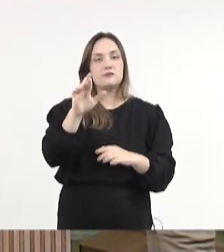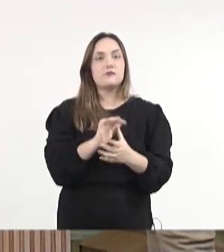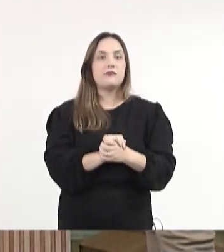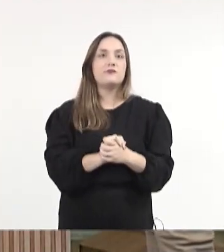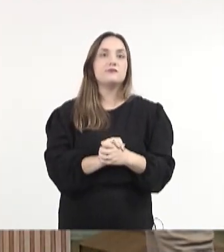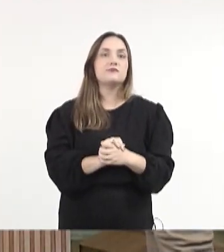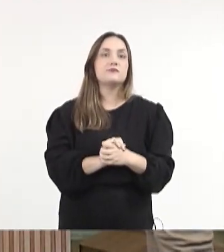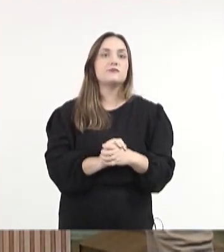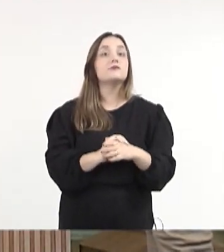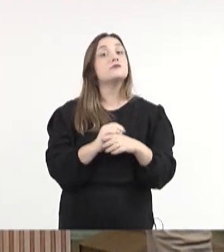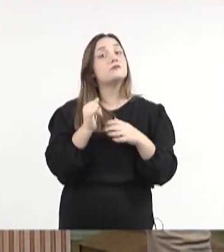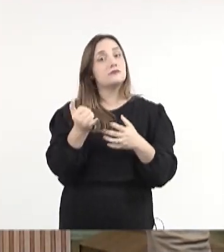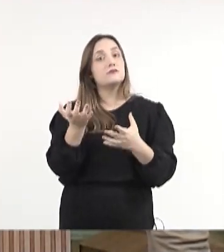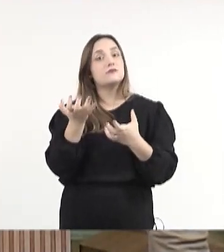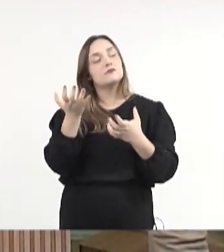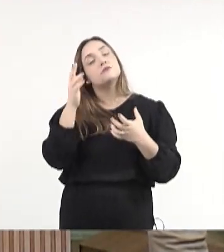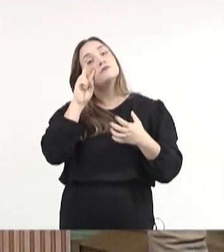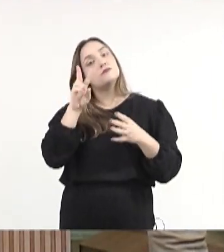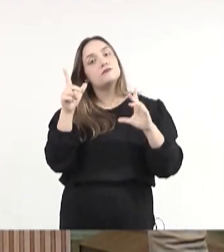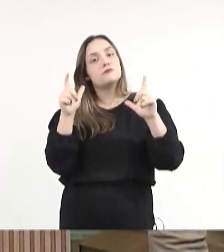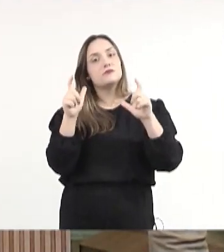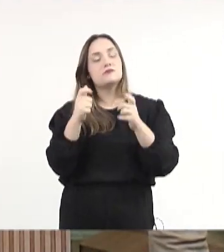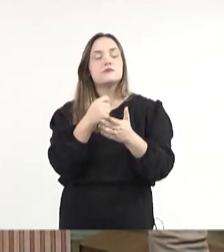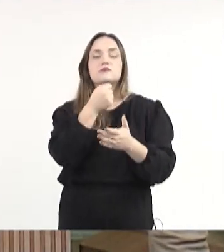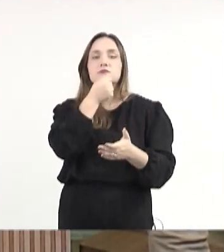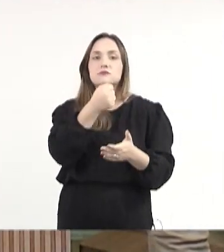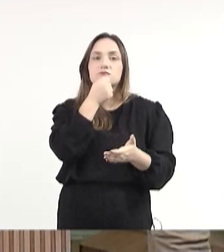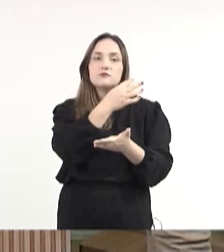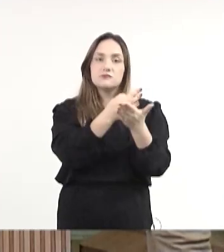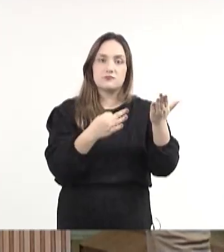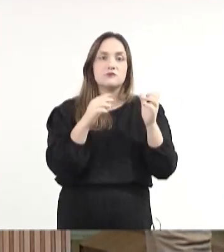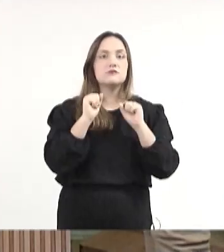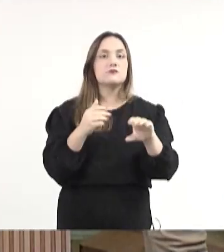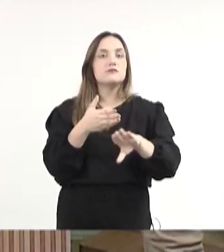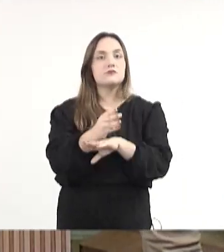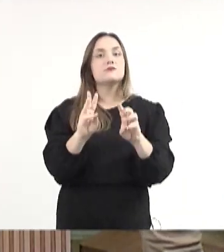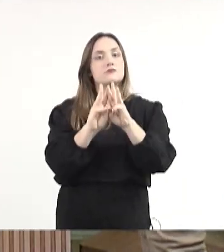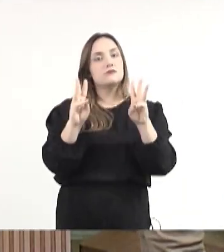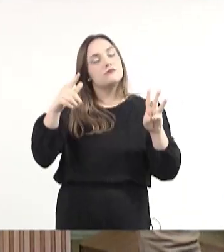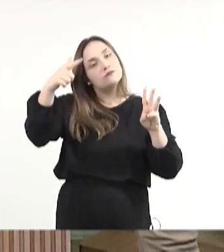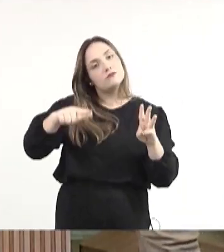Redação. Quer ver as fotos, quer ver a reportagem completa? É só acessar o nosso site.